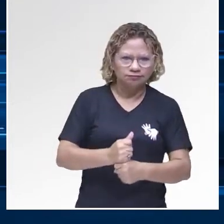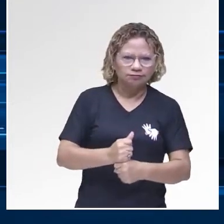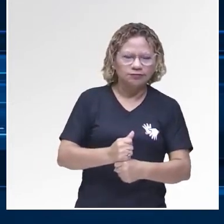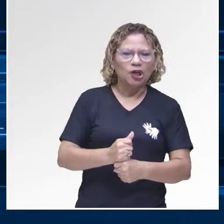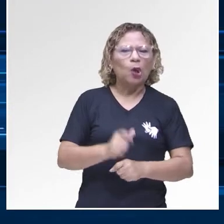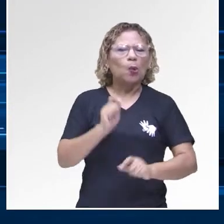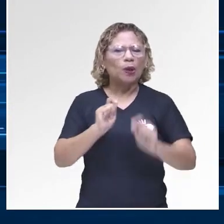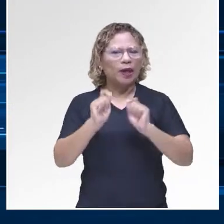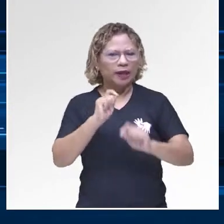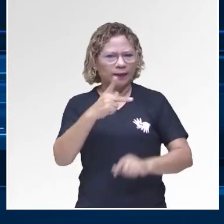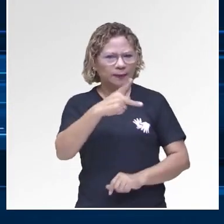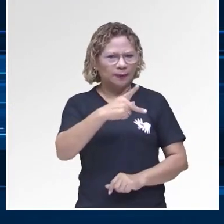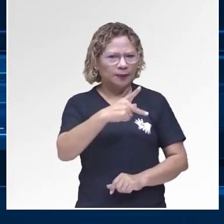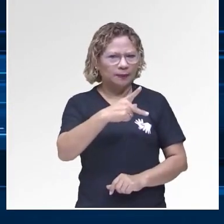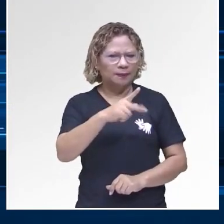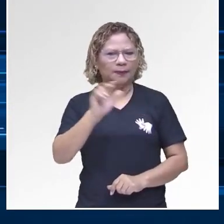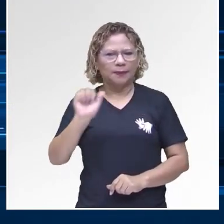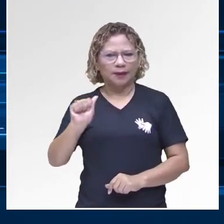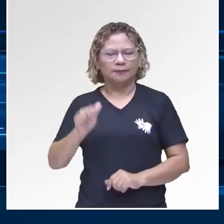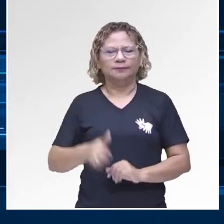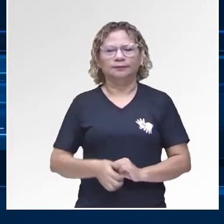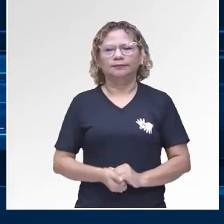PA.